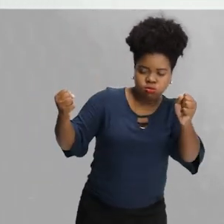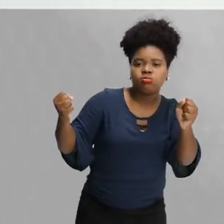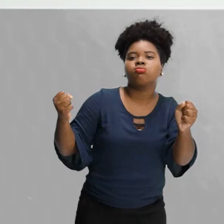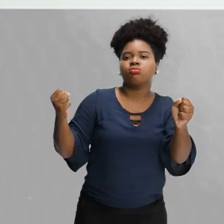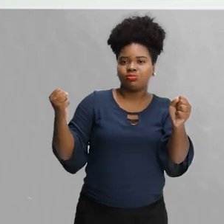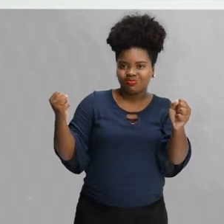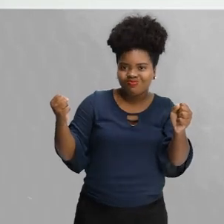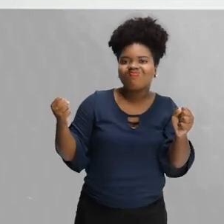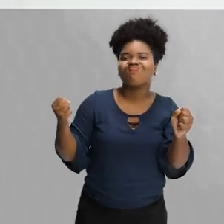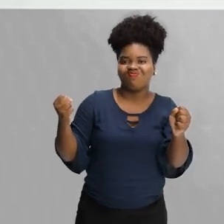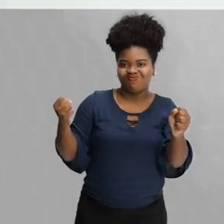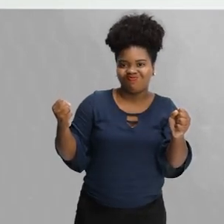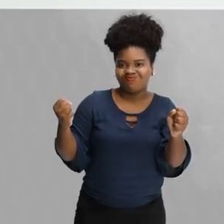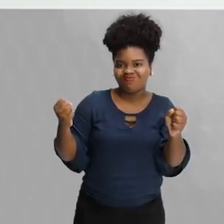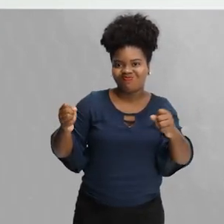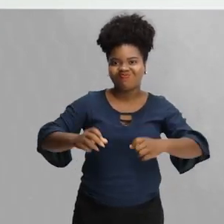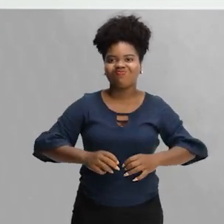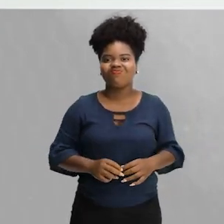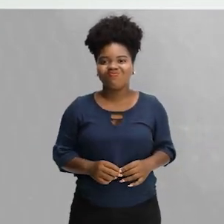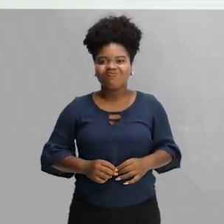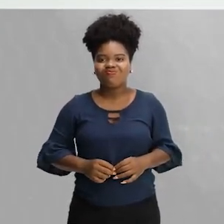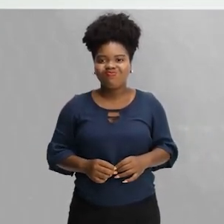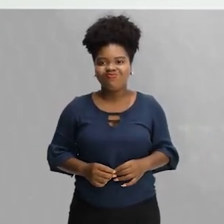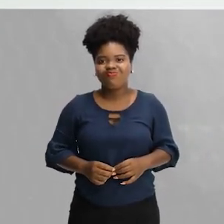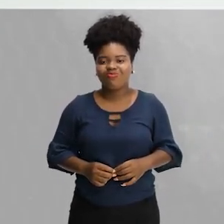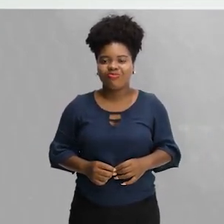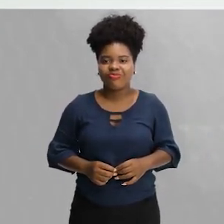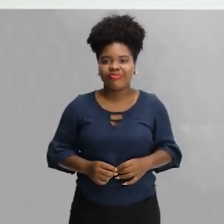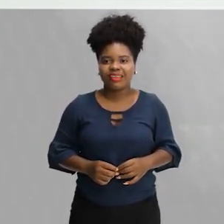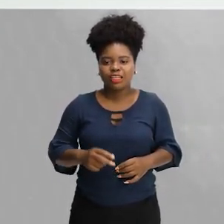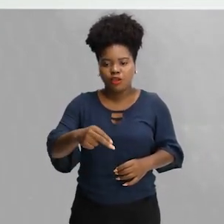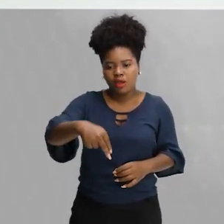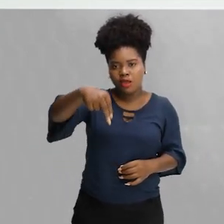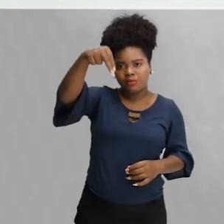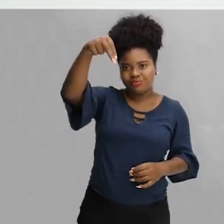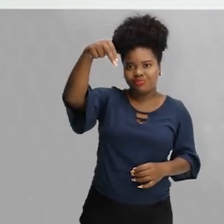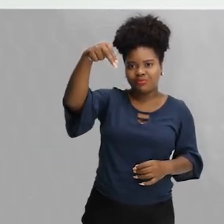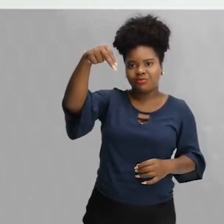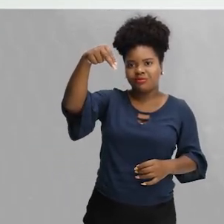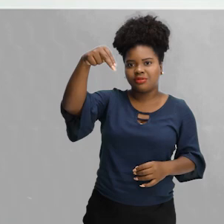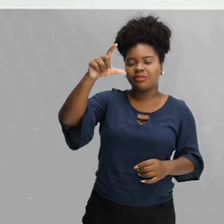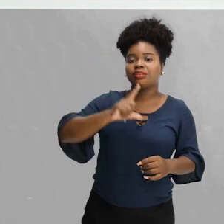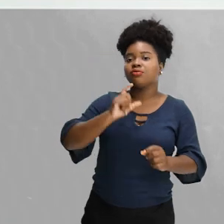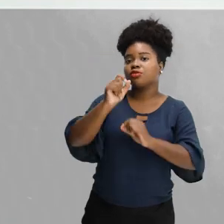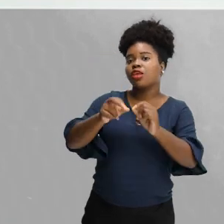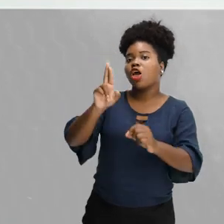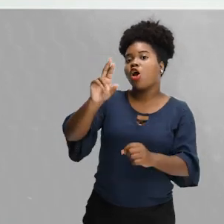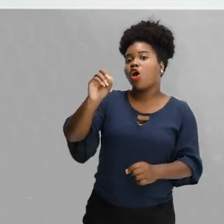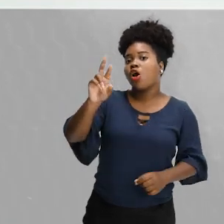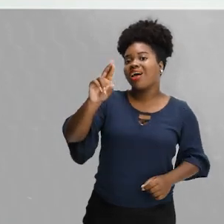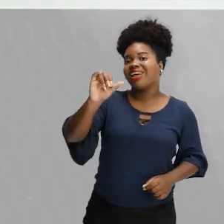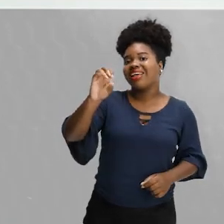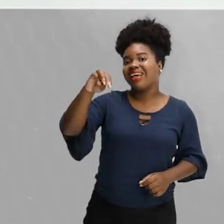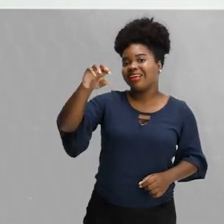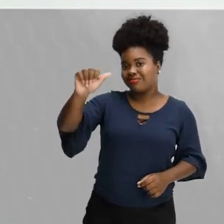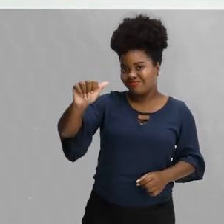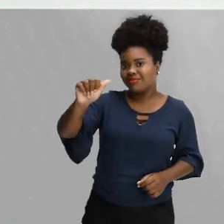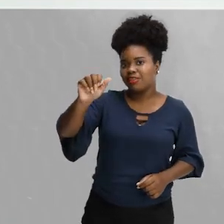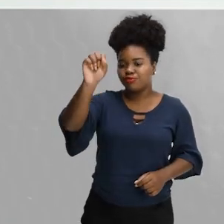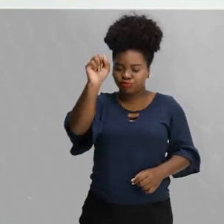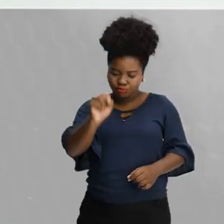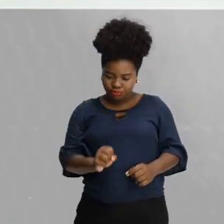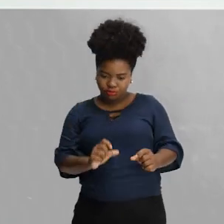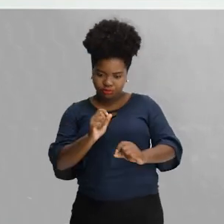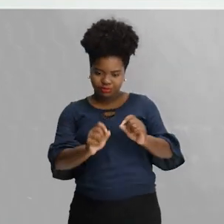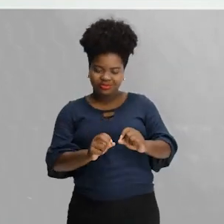riqueza natural. Olha só, do ponto extremo norte, vamos lá para Roraima. No ponto extremo sul,